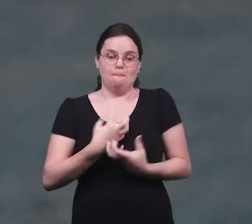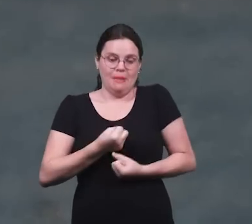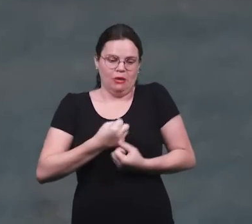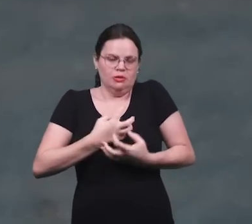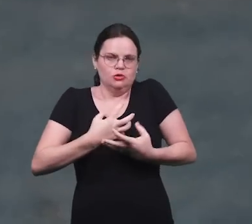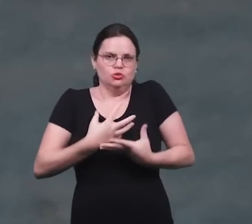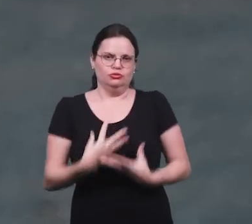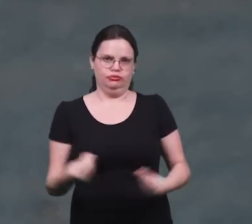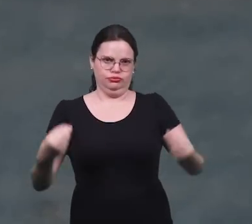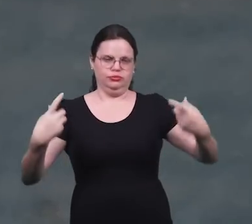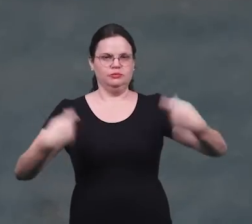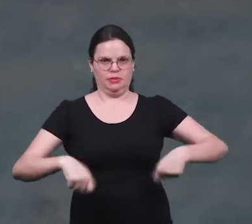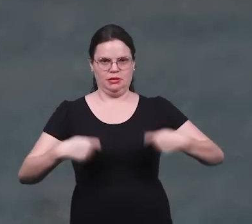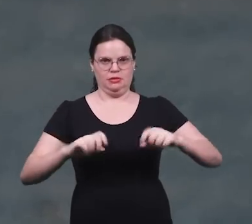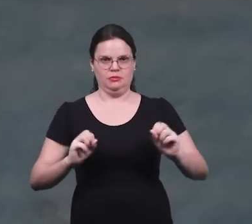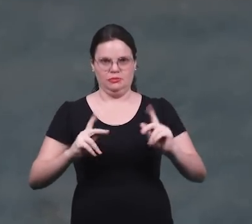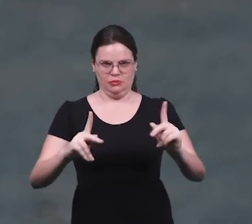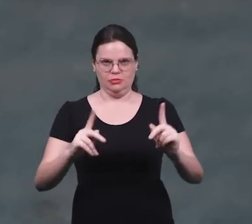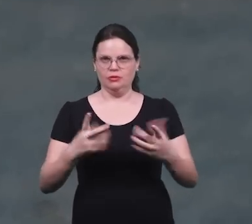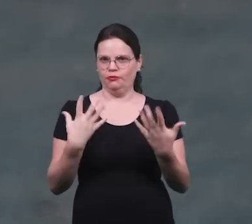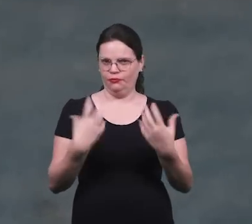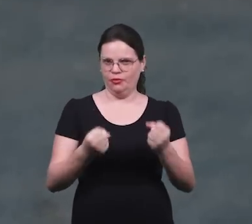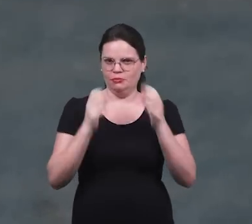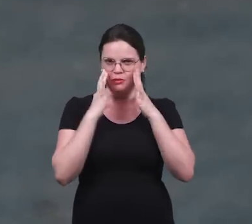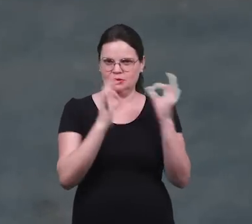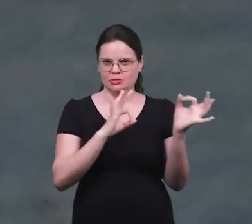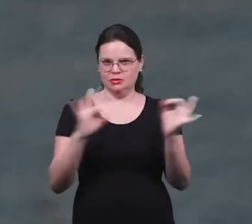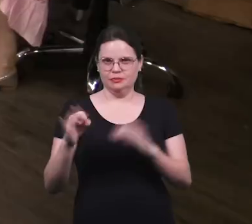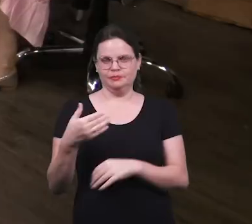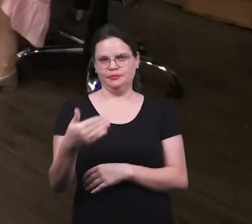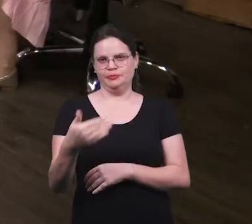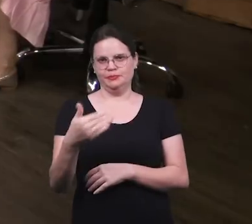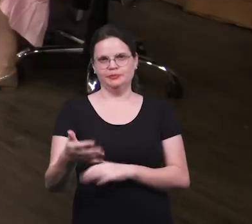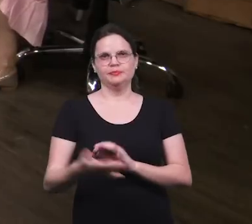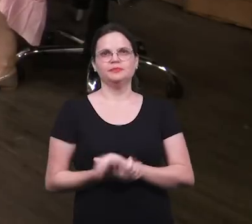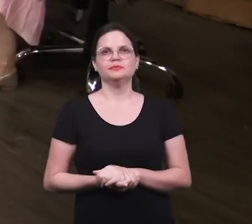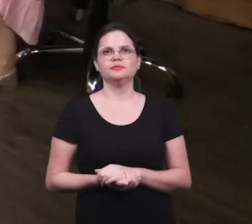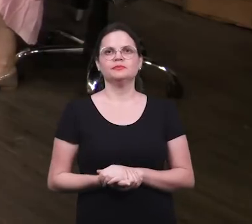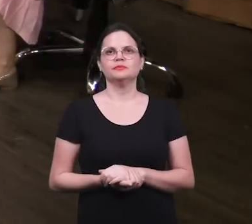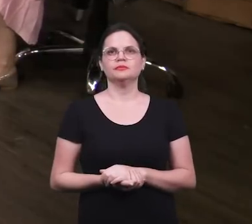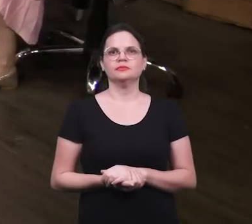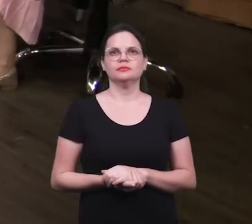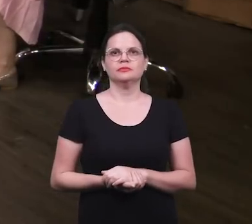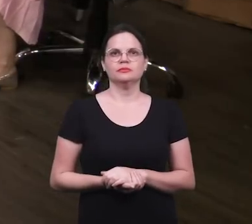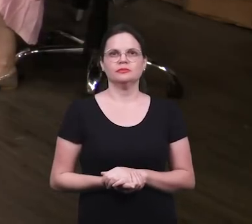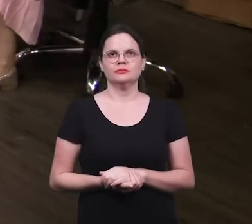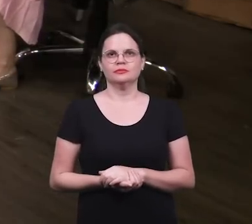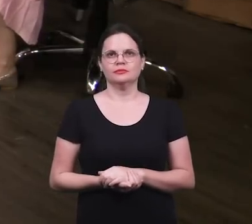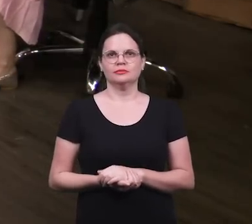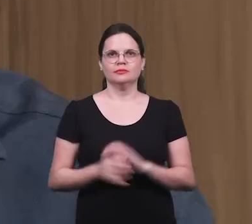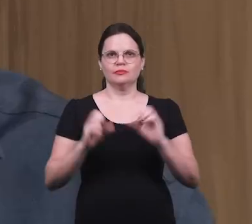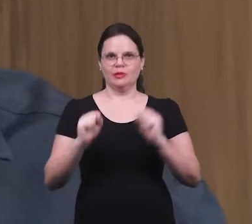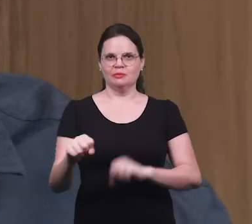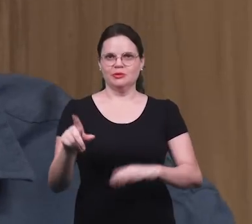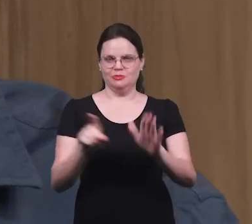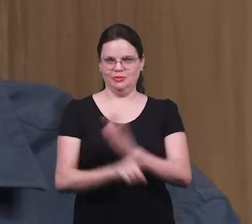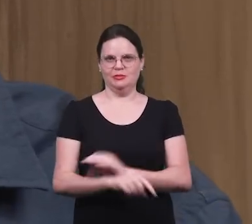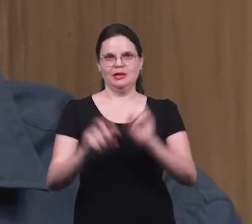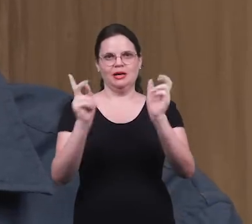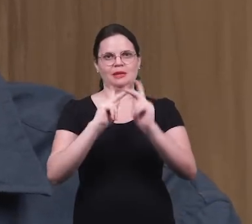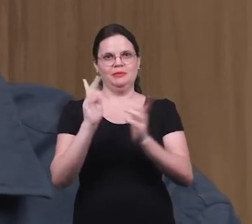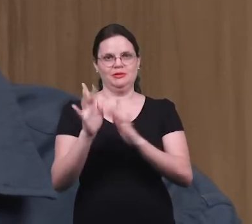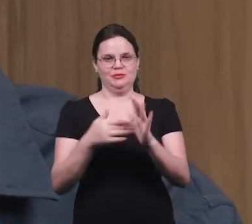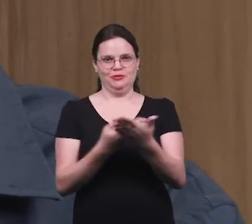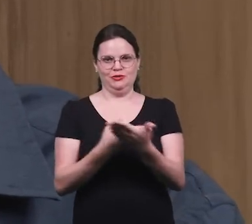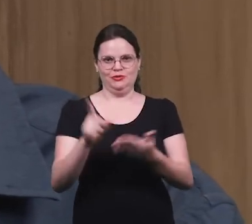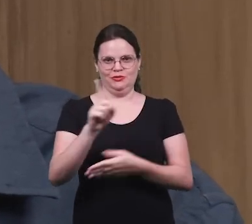quê ao longo do programa, tá bom? Karina, vamos ver, vamos seguir com os jovens? Vamos, jovem aqui do estúdio, Fernando, pode fazer sua pergunta. A paz do Senhor